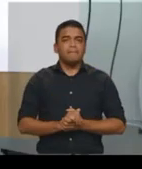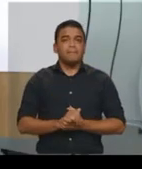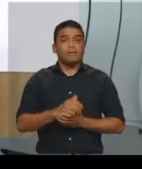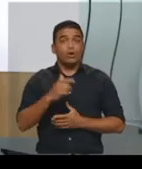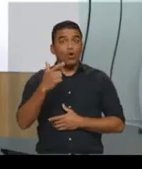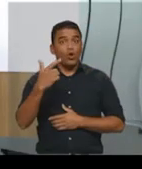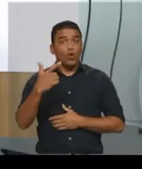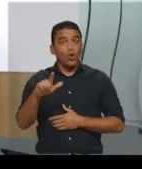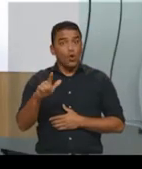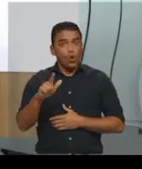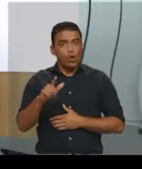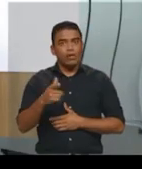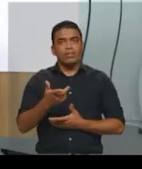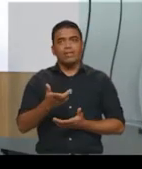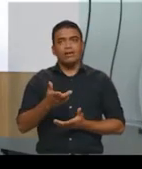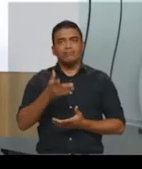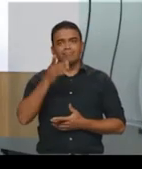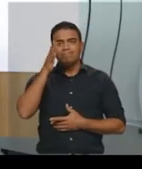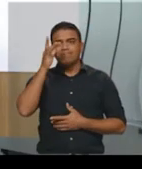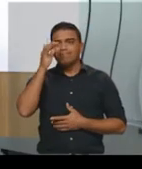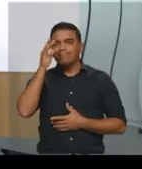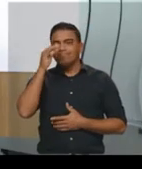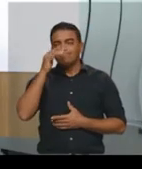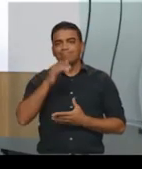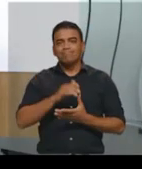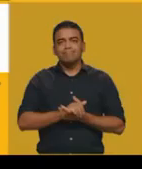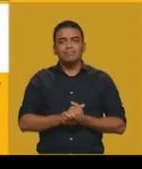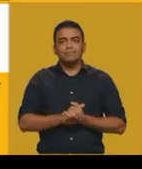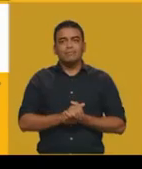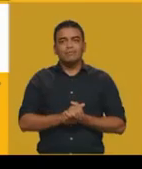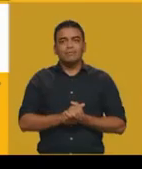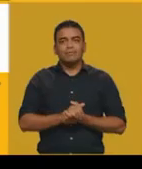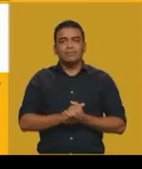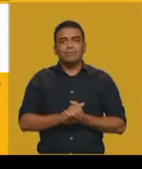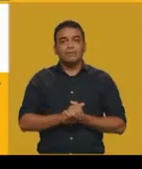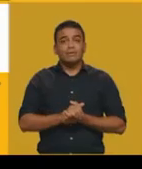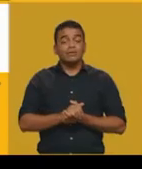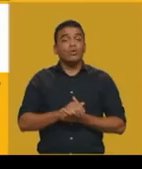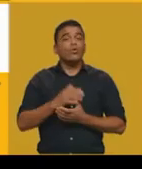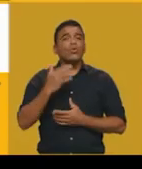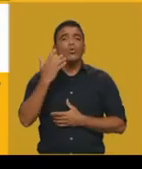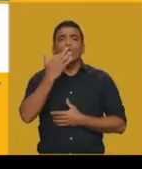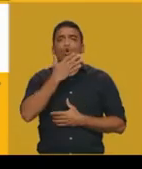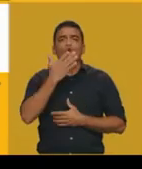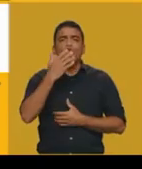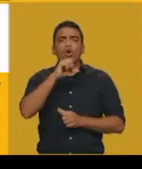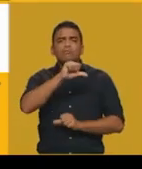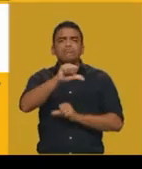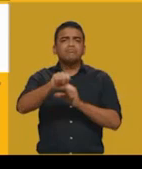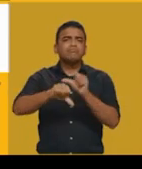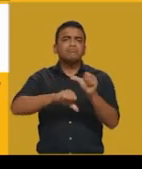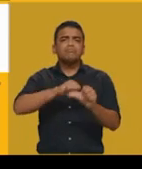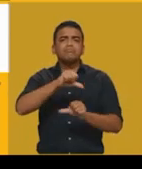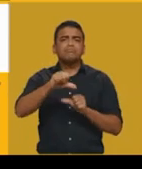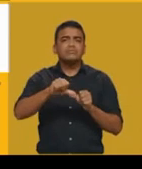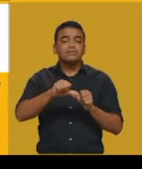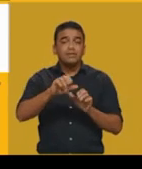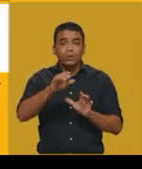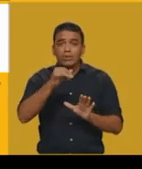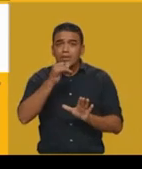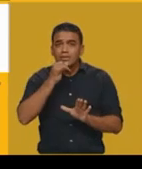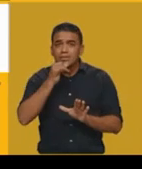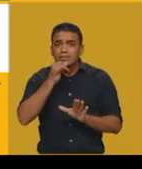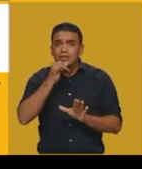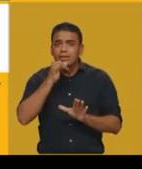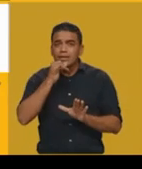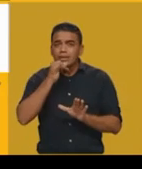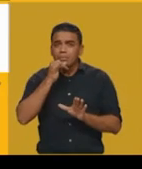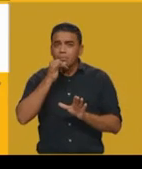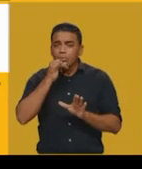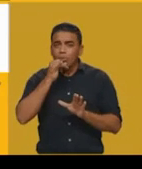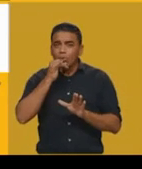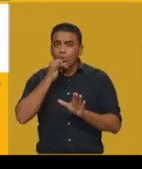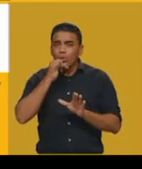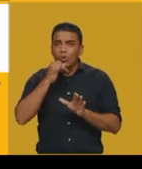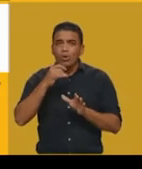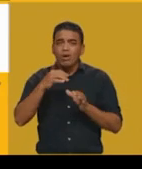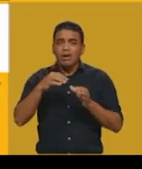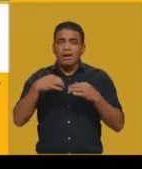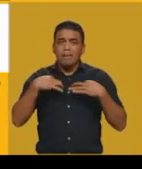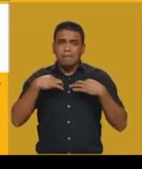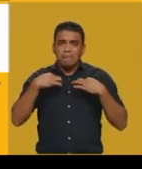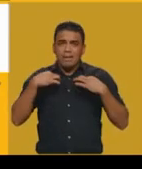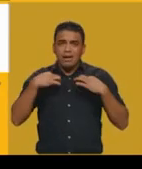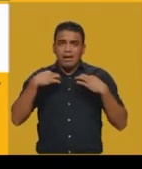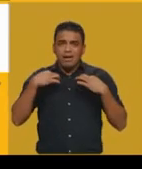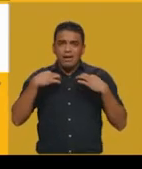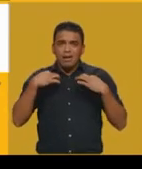Outra evidência que nós temos aqui é a evidência de mudança de cor. Então, por exemplo, quando sem querer você derrama alvejante num tecido